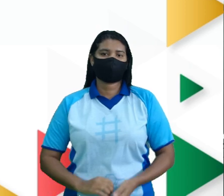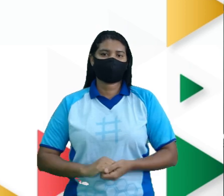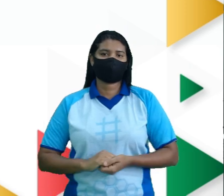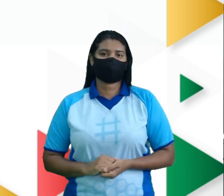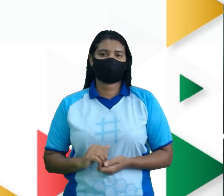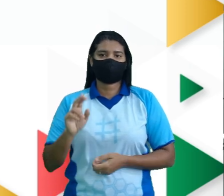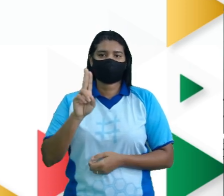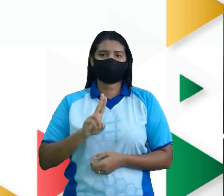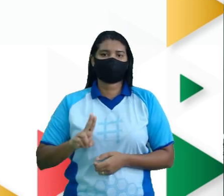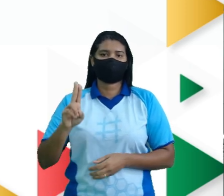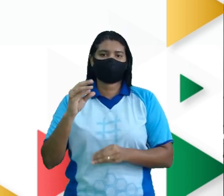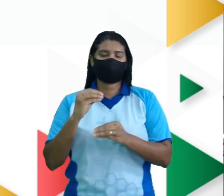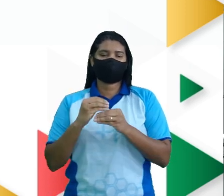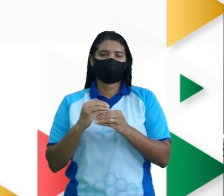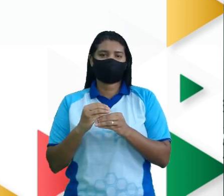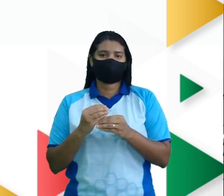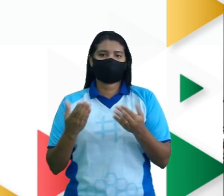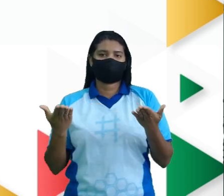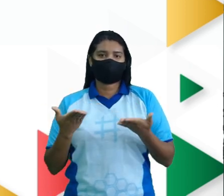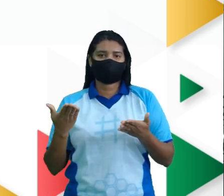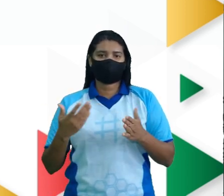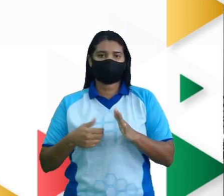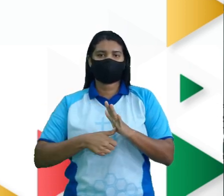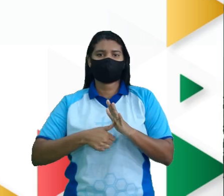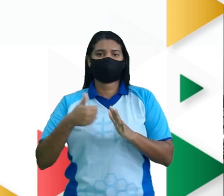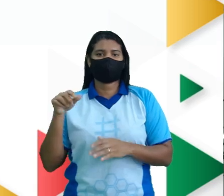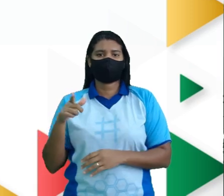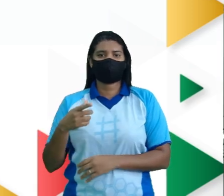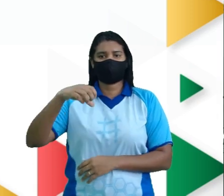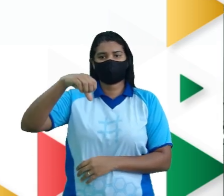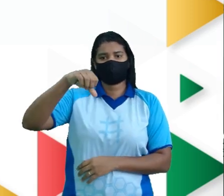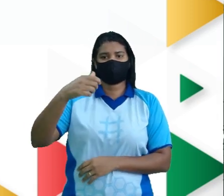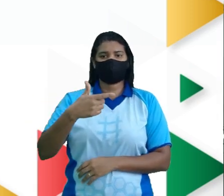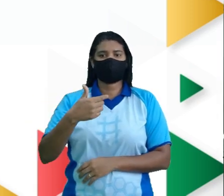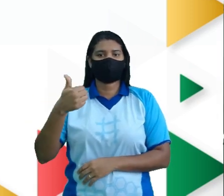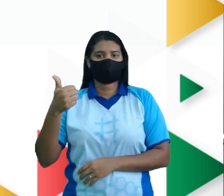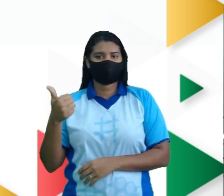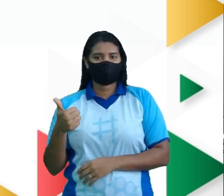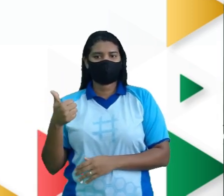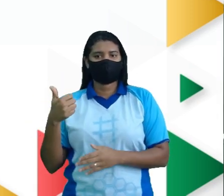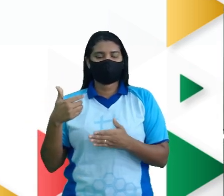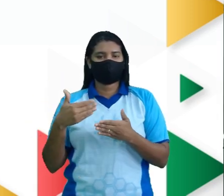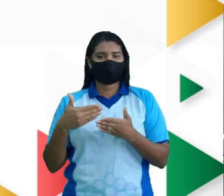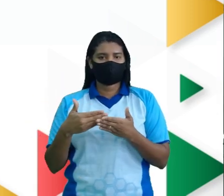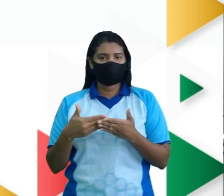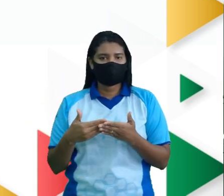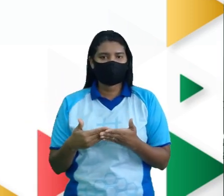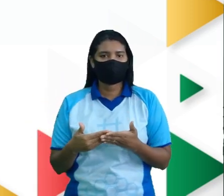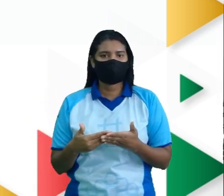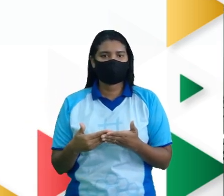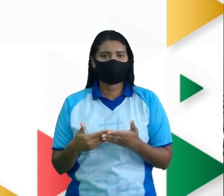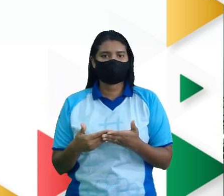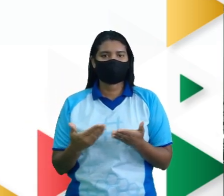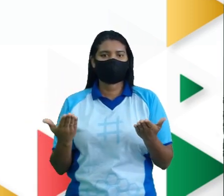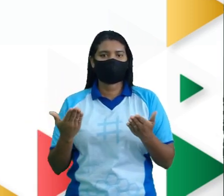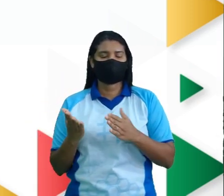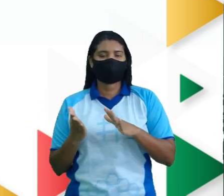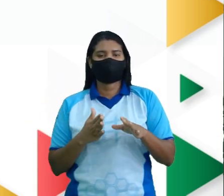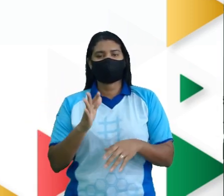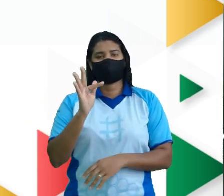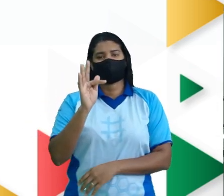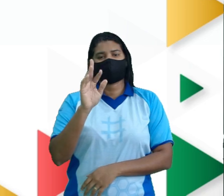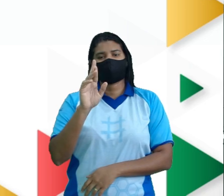foi usado pela primeira vez, né, lá em 1921, naquele períodozinho ali, quando Frank